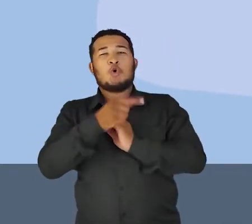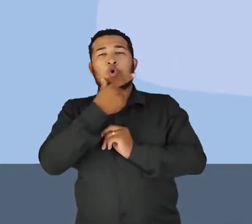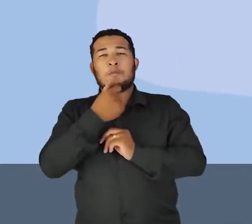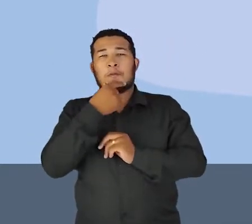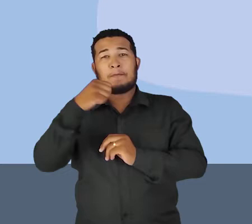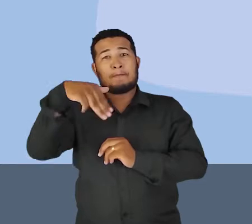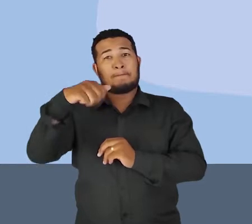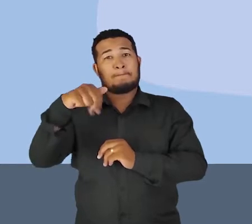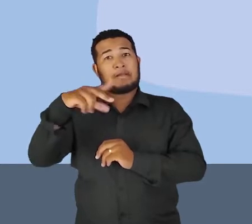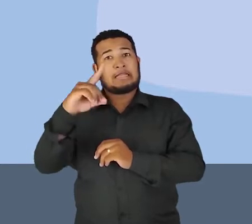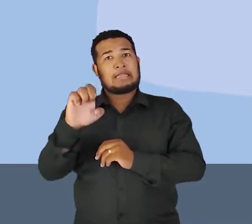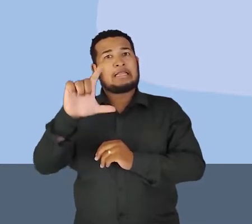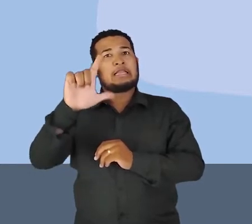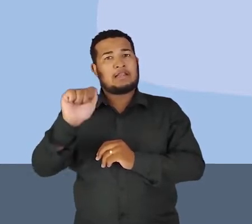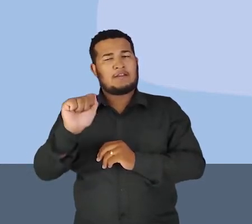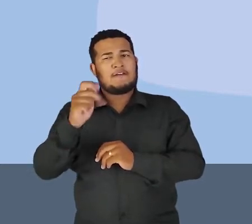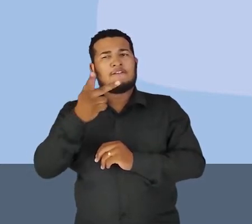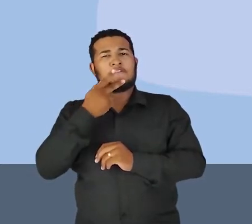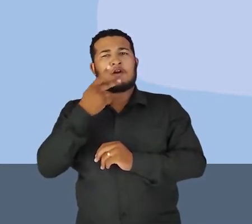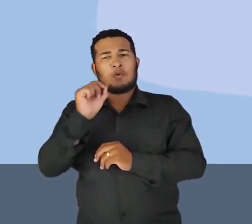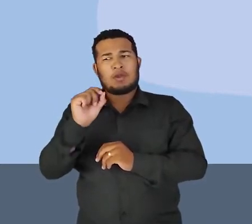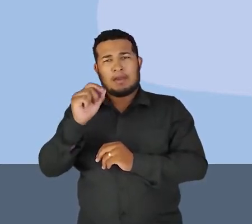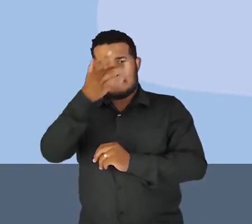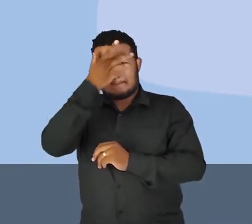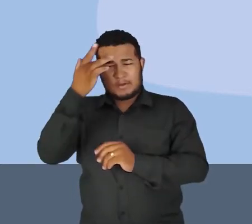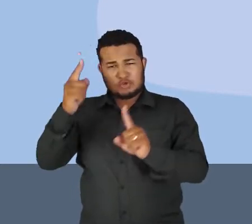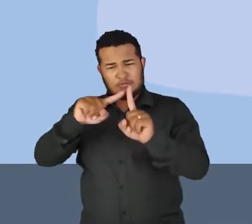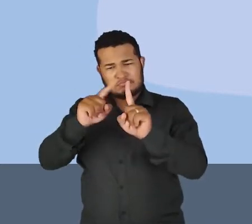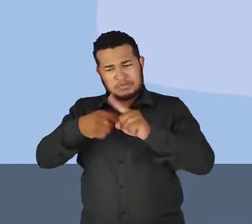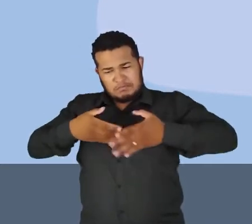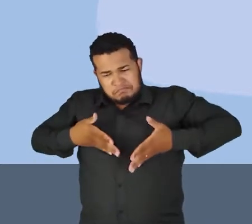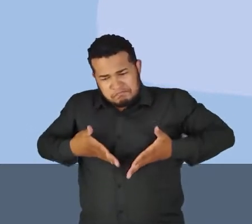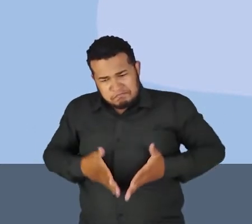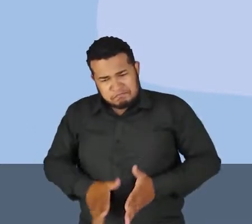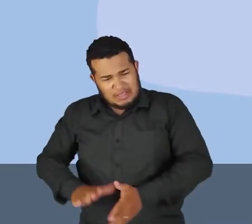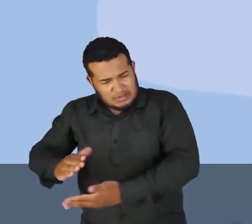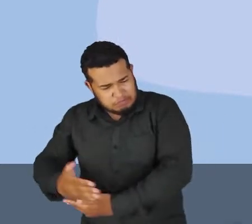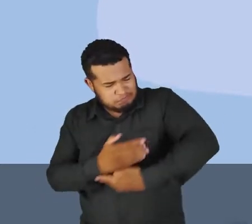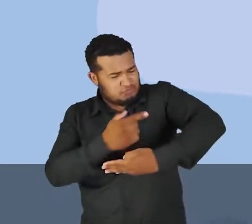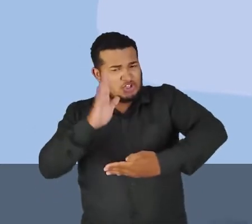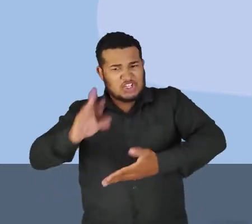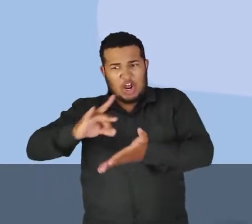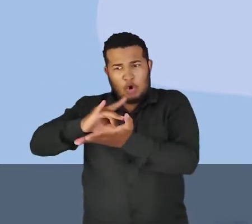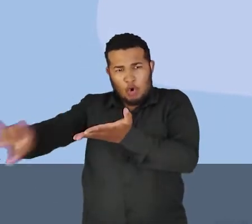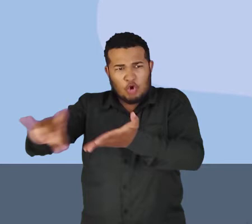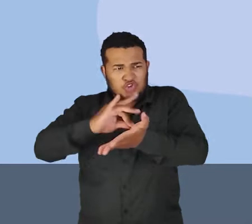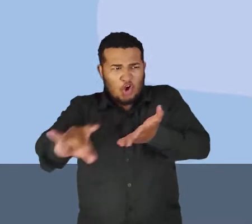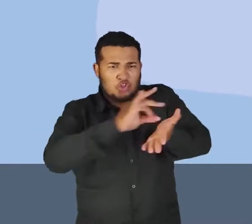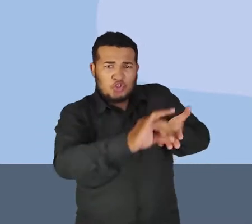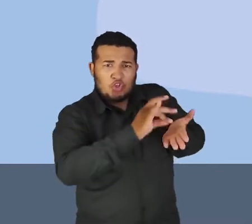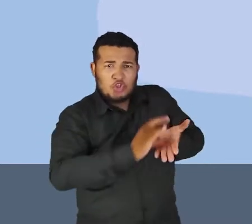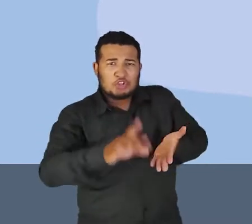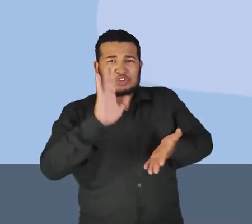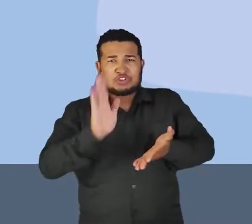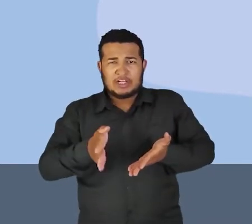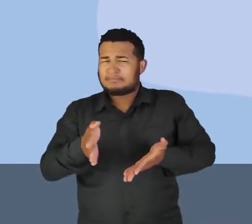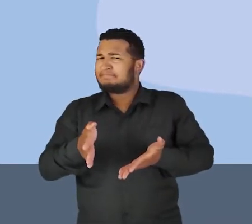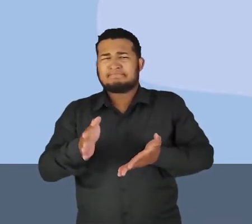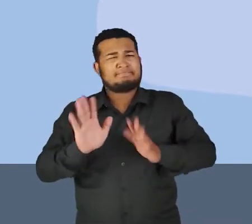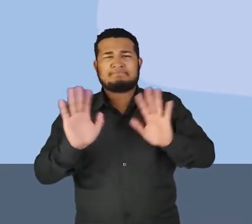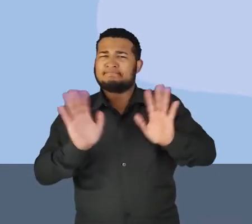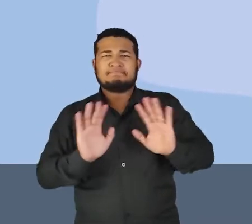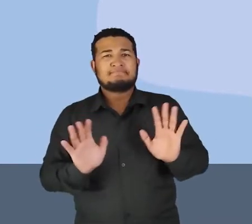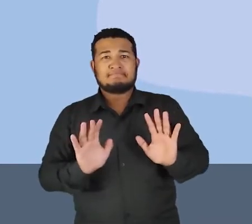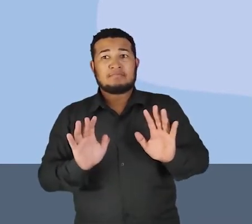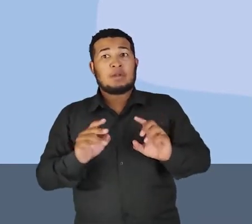Ele diz que ninguém nasce odiando outra pessoa pela cor da sua pele, ou por sua origem, ou ainda por sua religião. Que